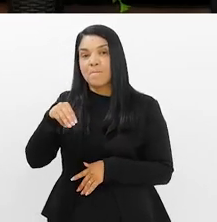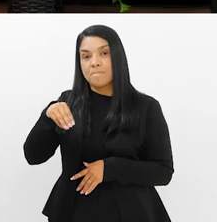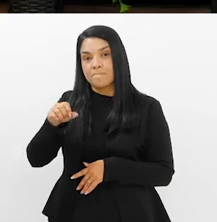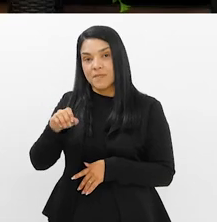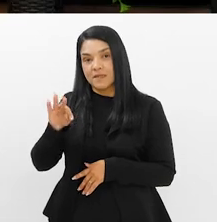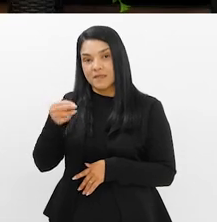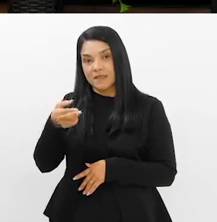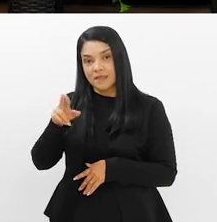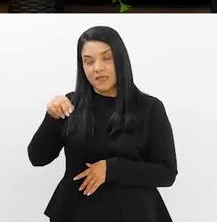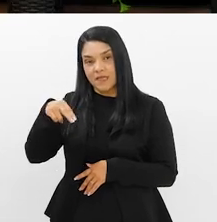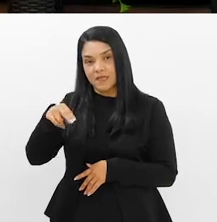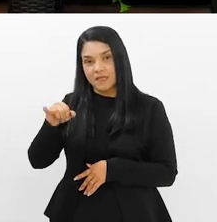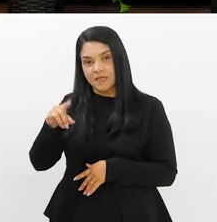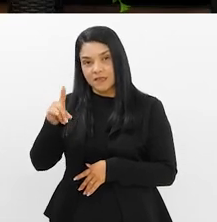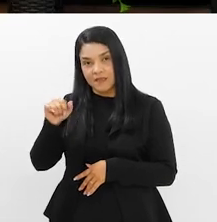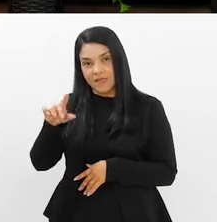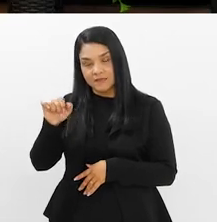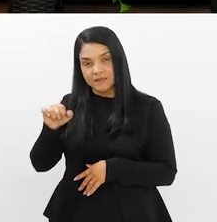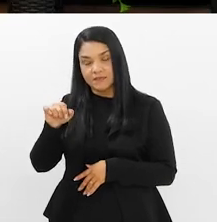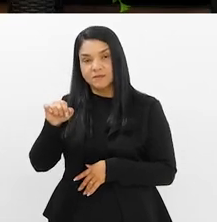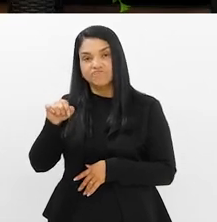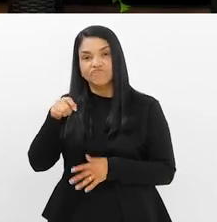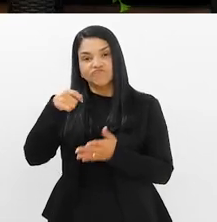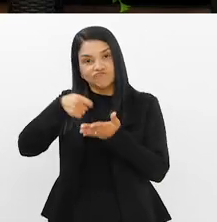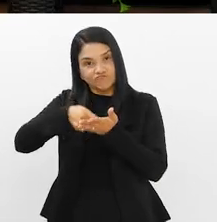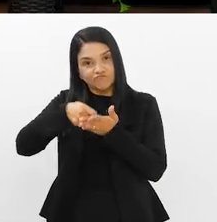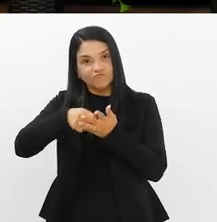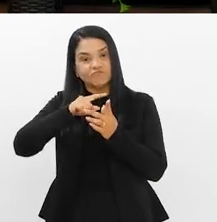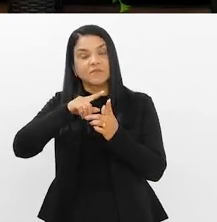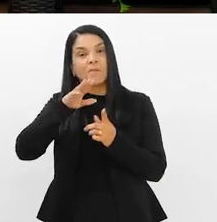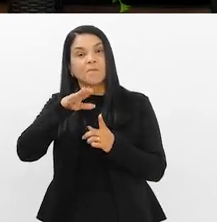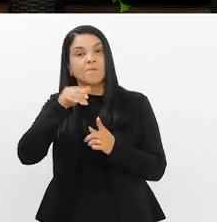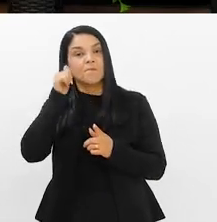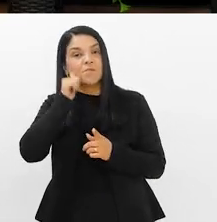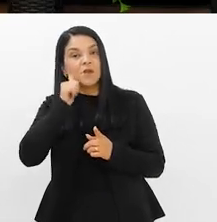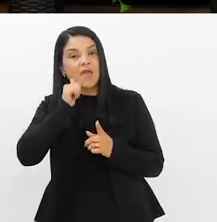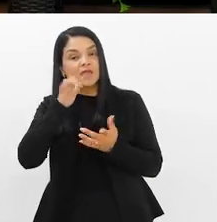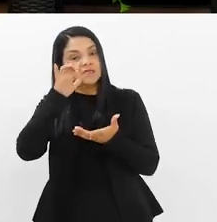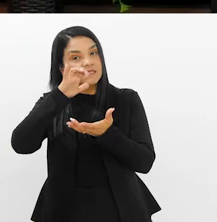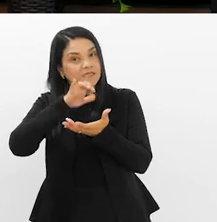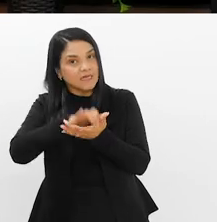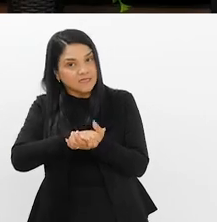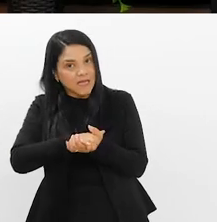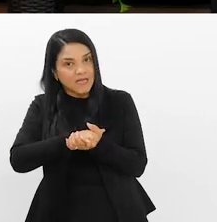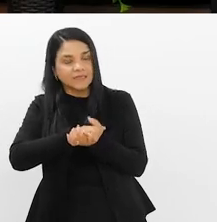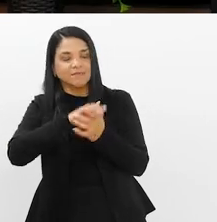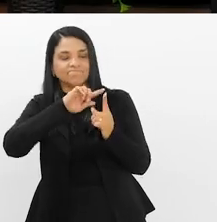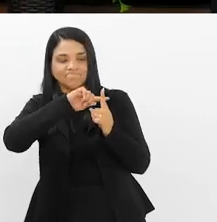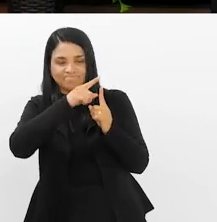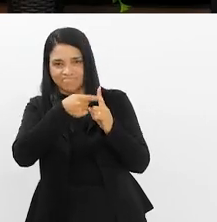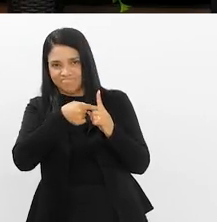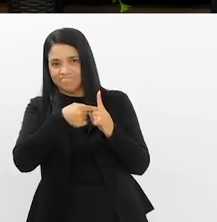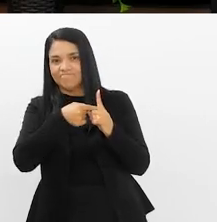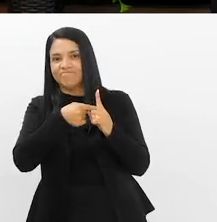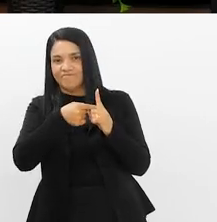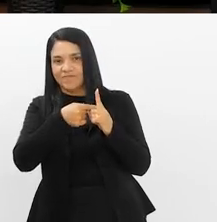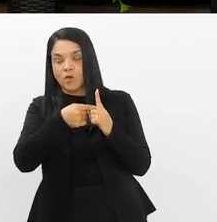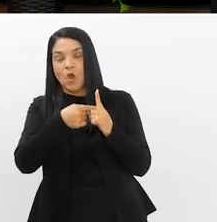A maternidade, a cobrança da maternidade é para as mulheres casadas ou para as mulheres